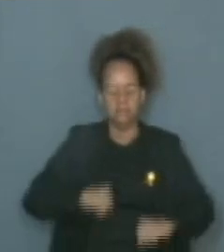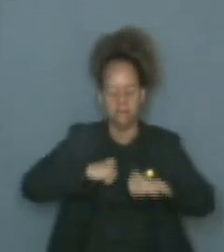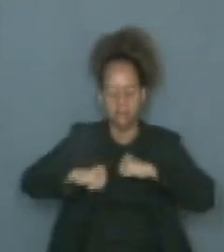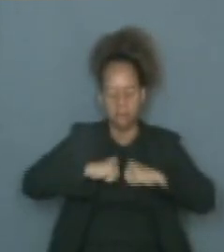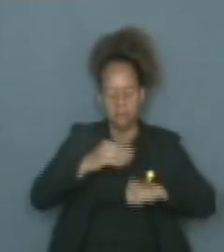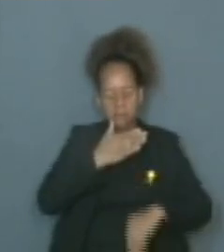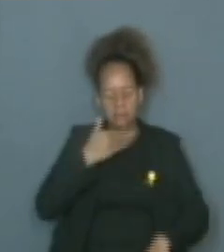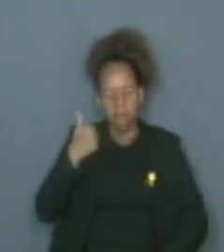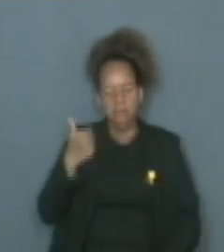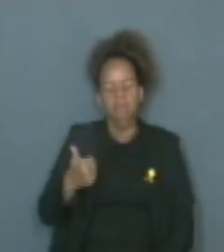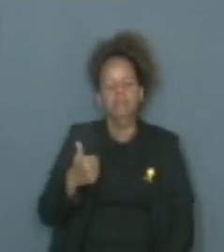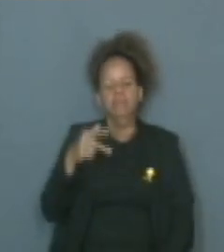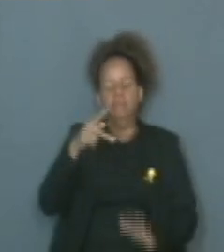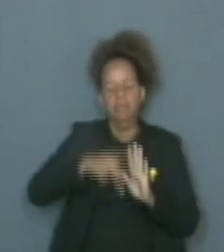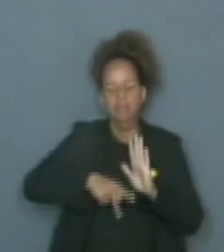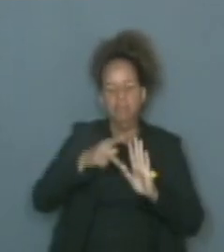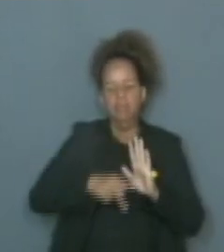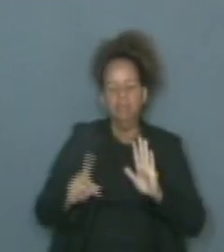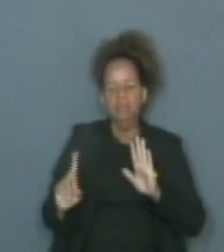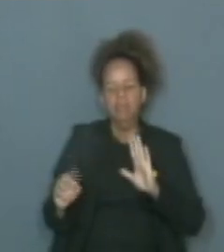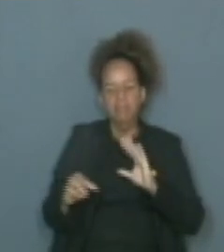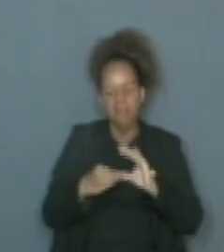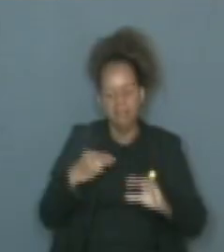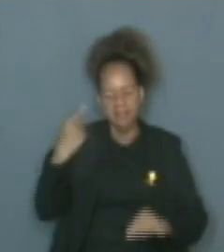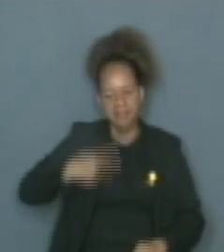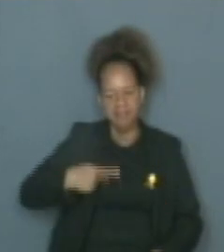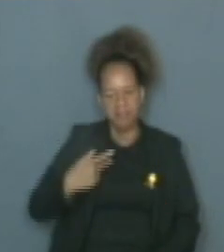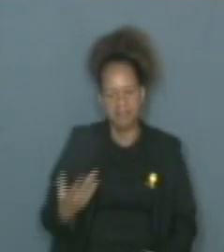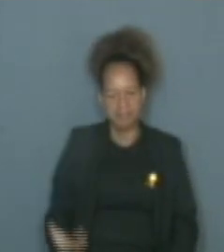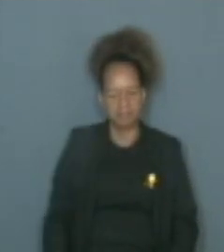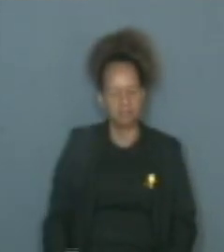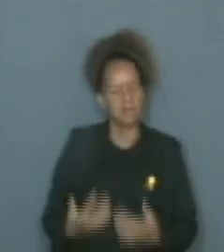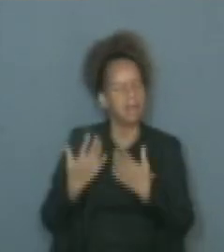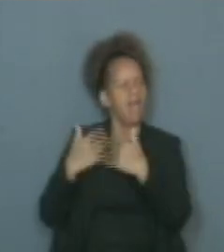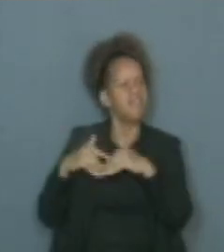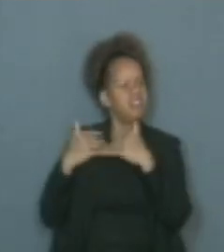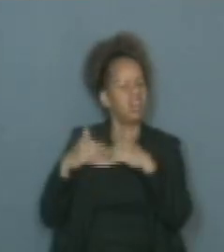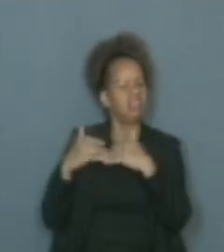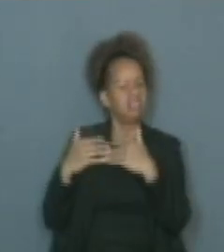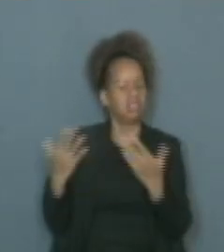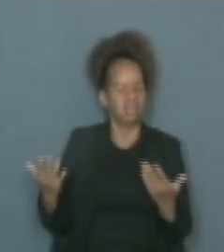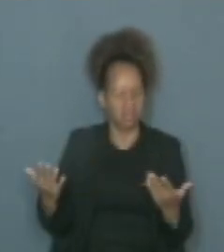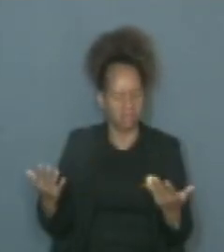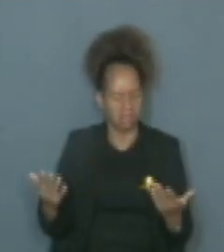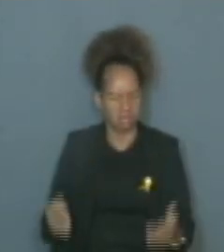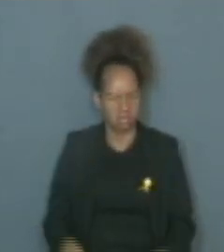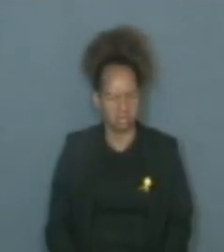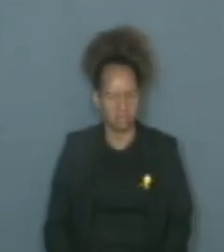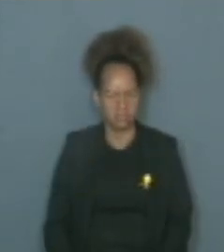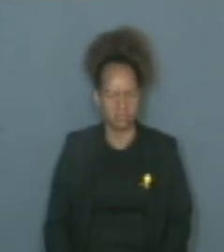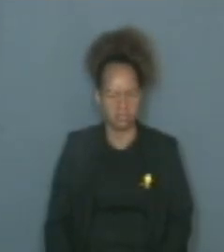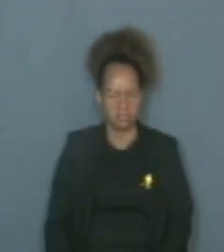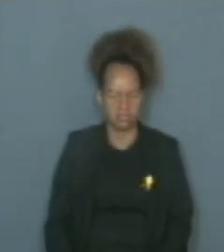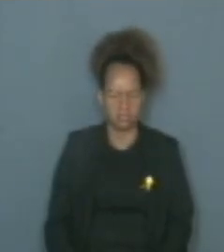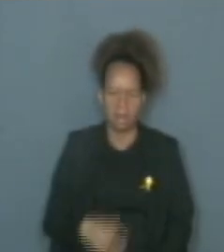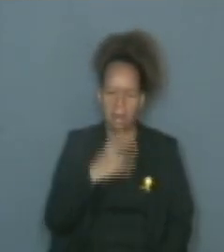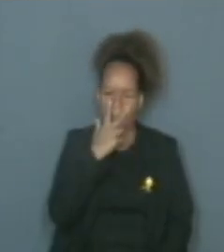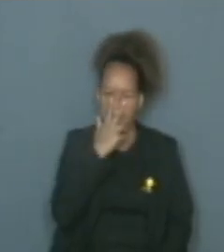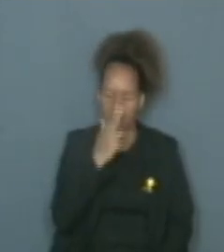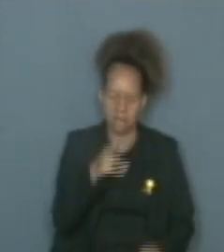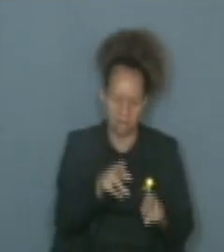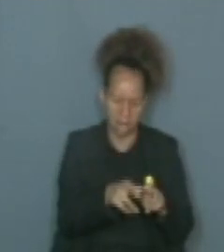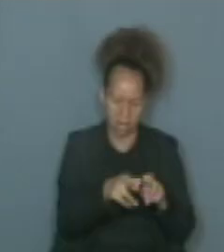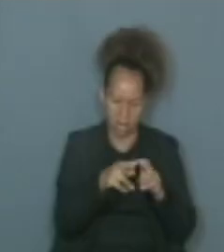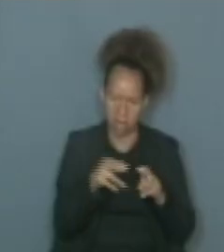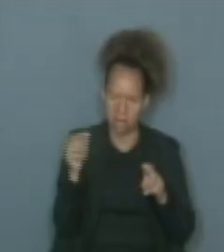e melhorar os projetos que chegam. É preciso refletir sobre essa realidade, vereadores. Parece que